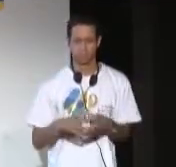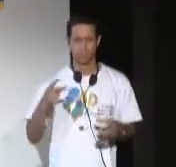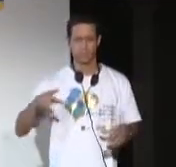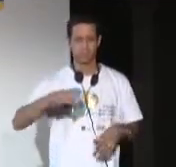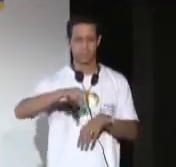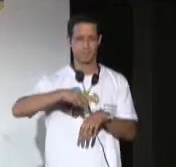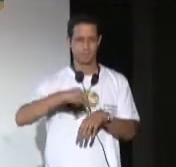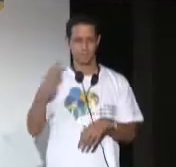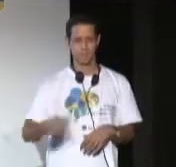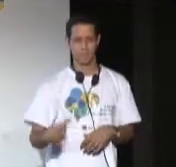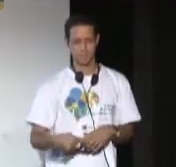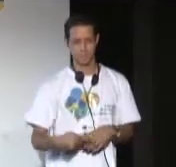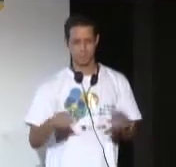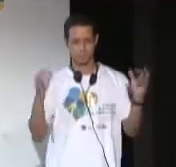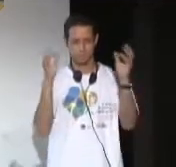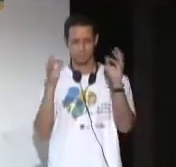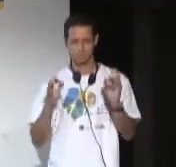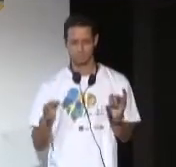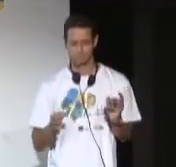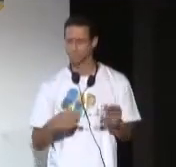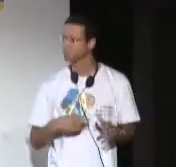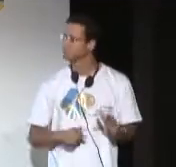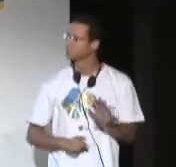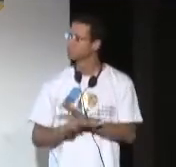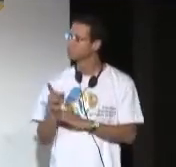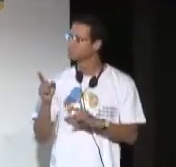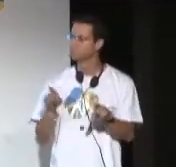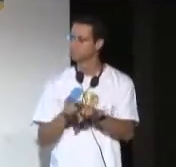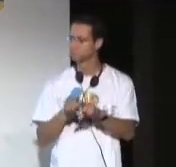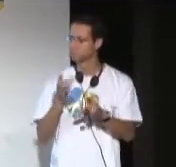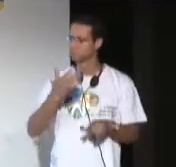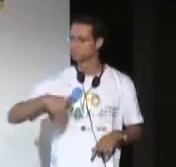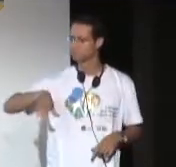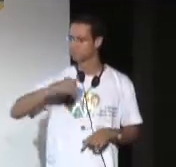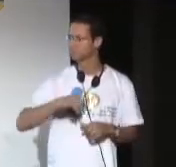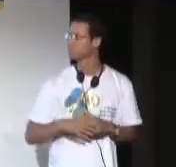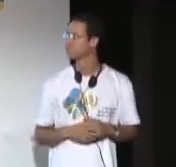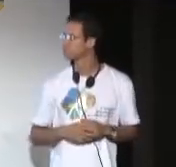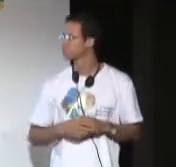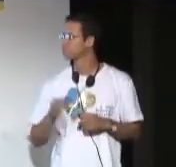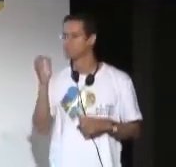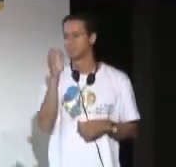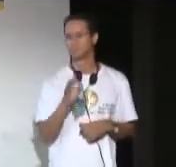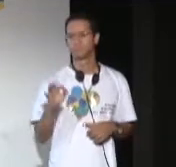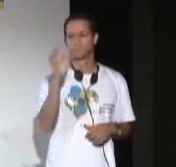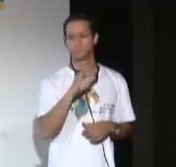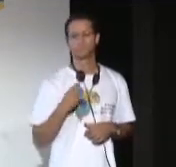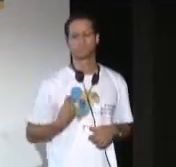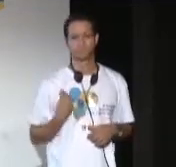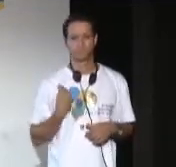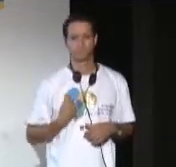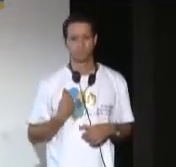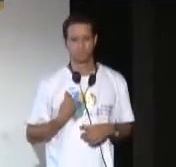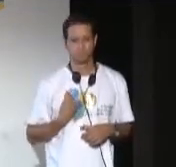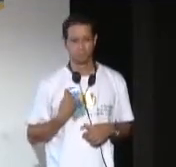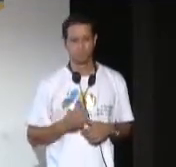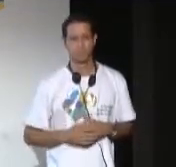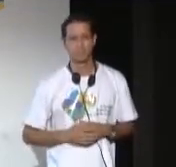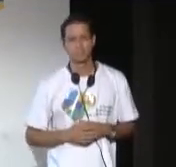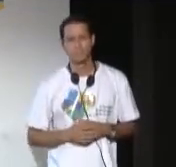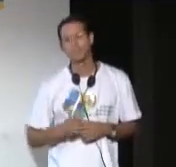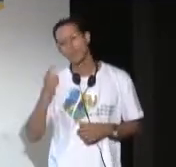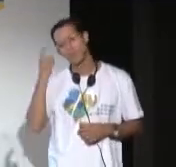Fico feliz. E aproveitando a pergunta para vocês, de uma faculdade que está presente aqui, que diz o seguinte: